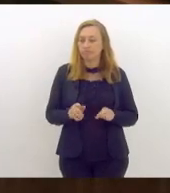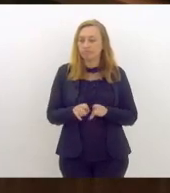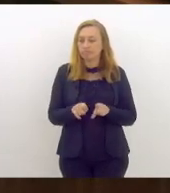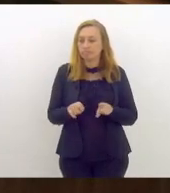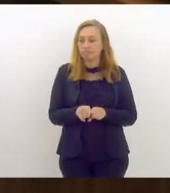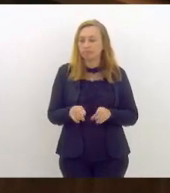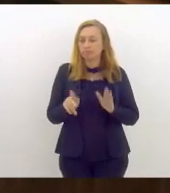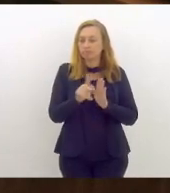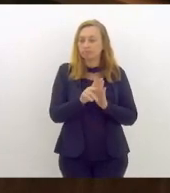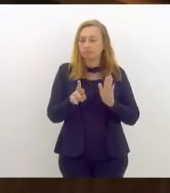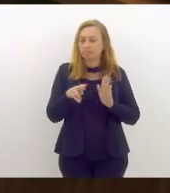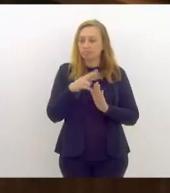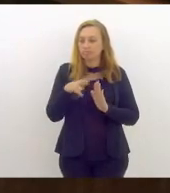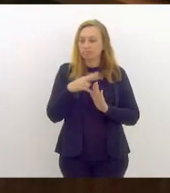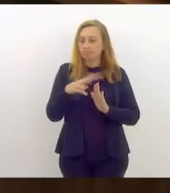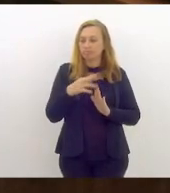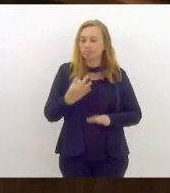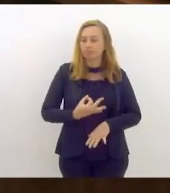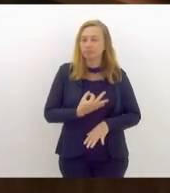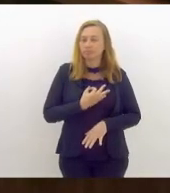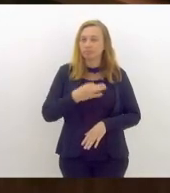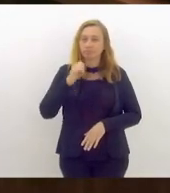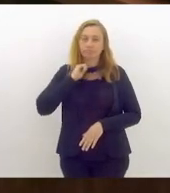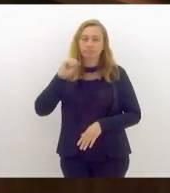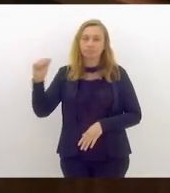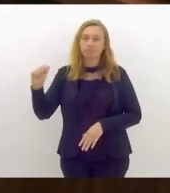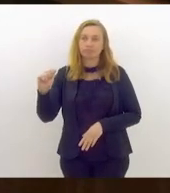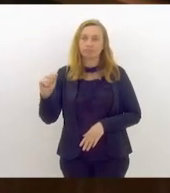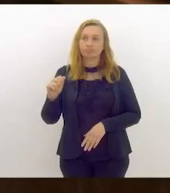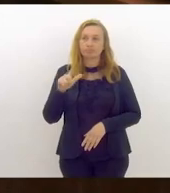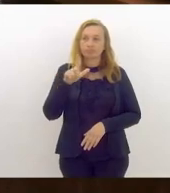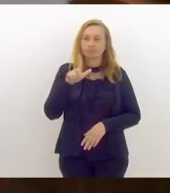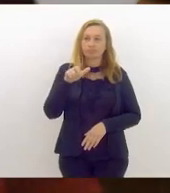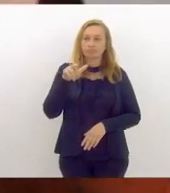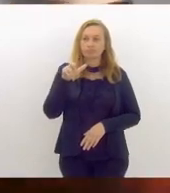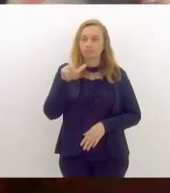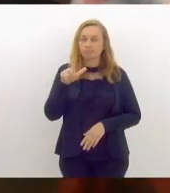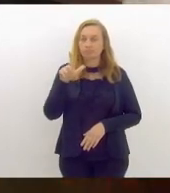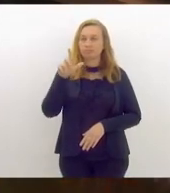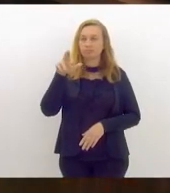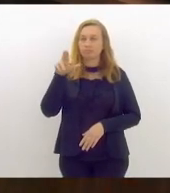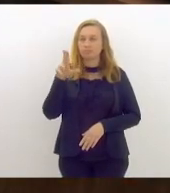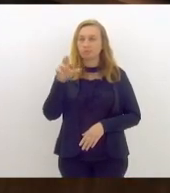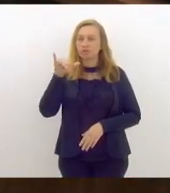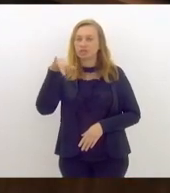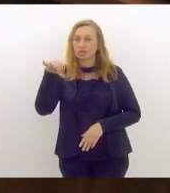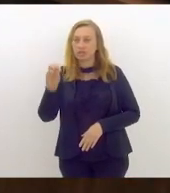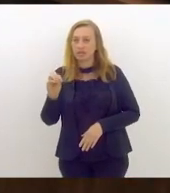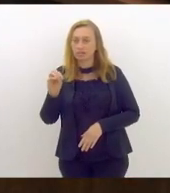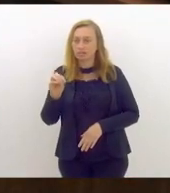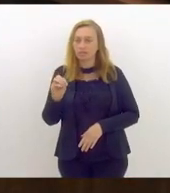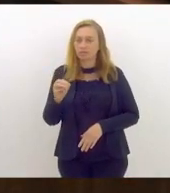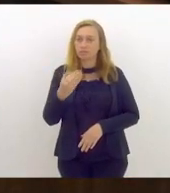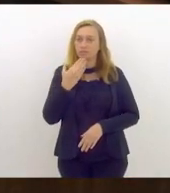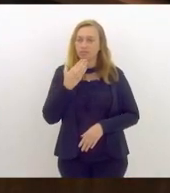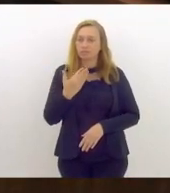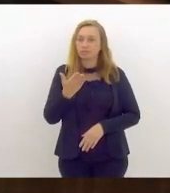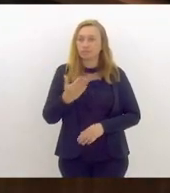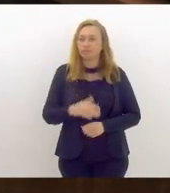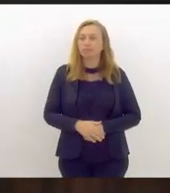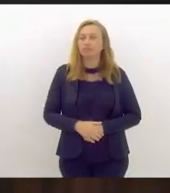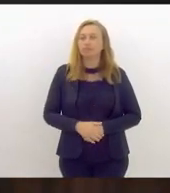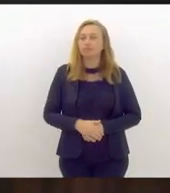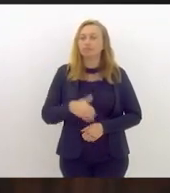o projeto de resolução que concede a medalha Tiradentes ao senhor Luciano Luiz Moreira. Pediu deferimento de Vossa Excelência. Bem,